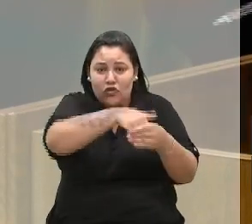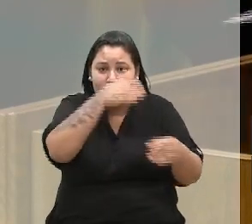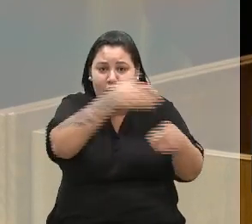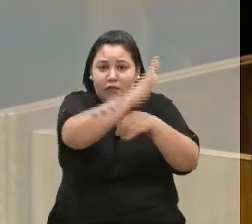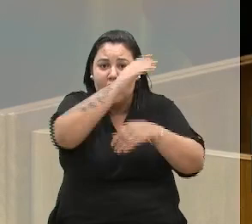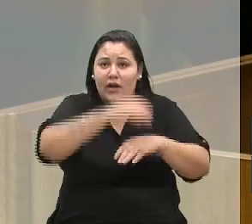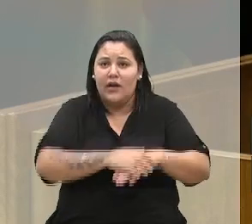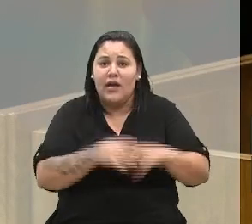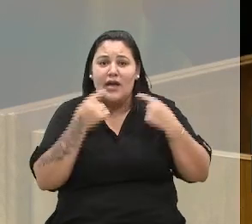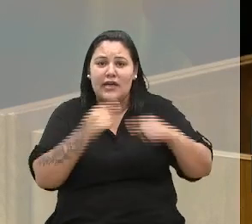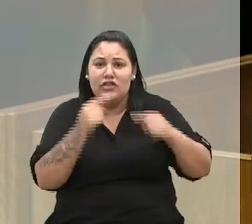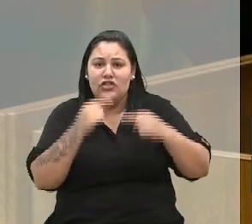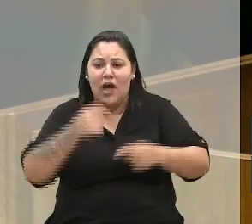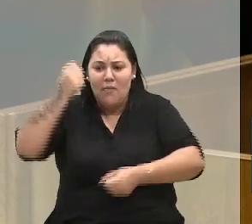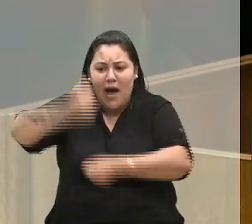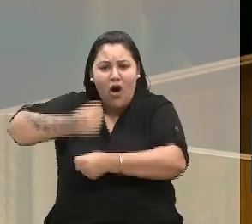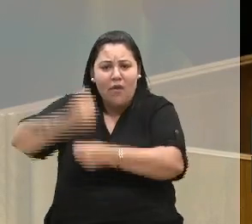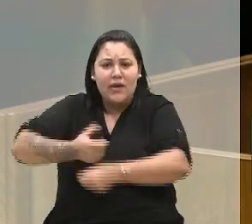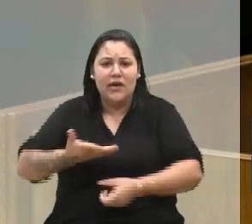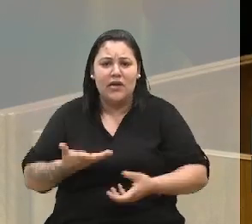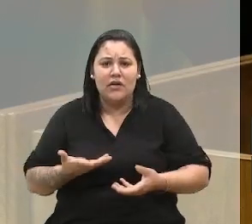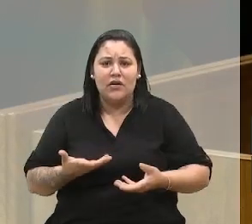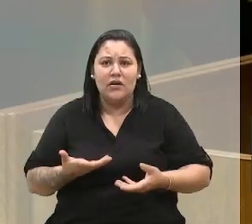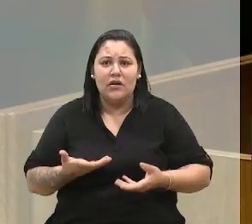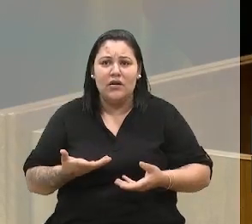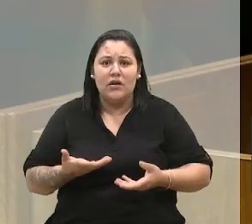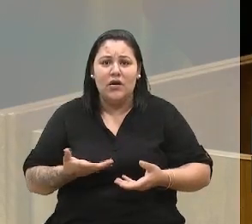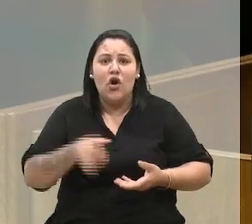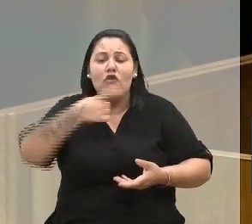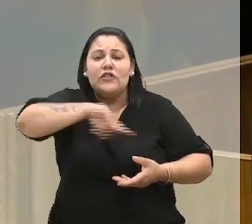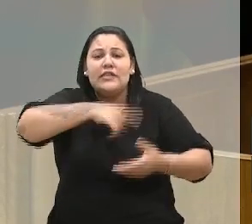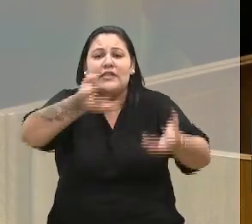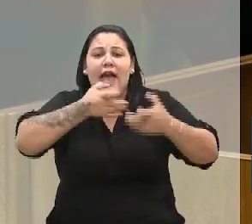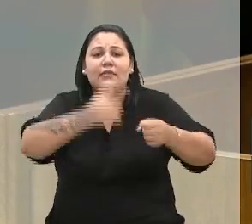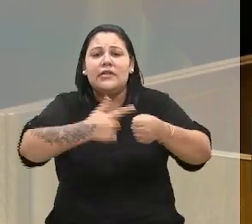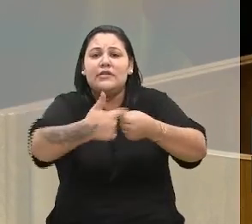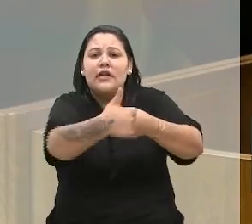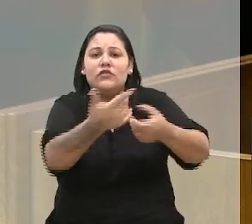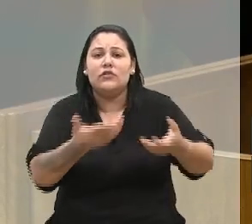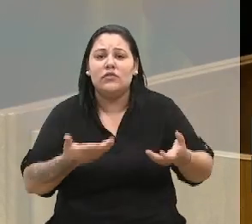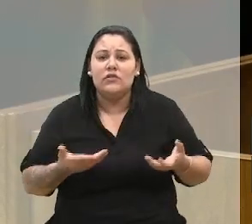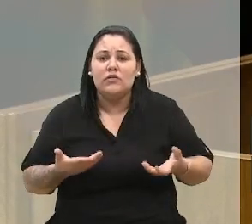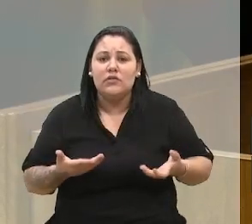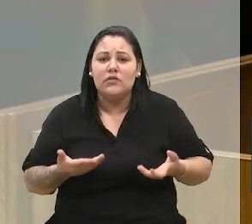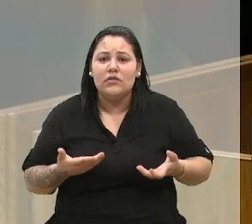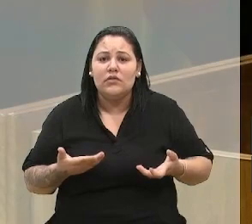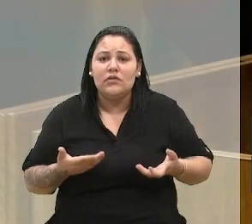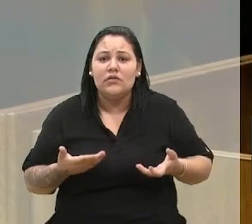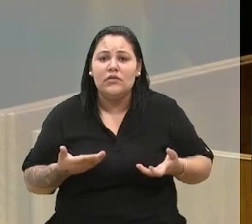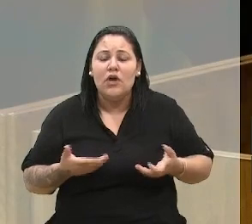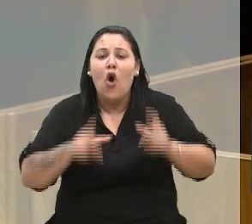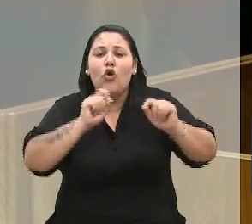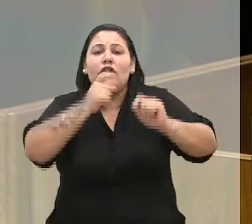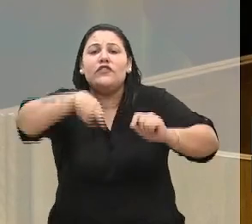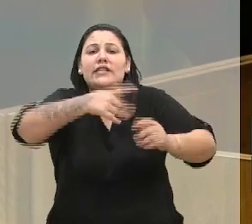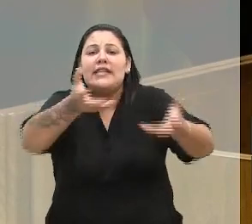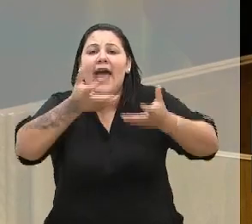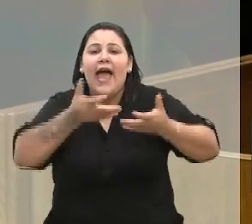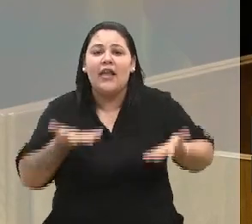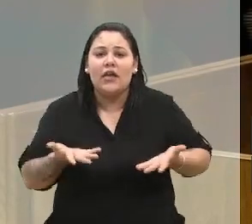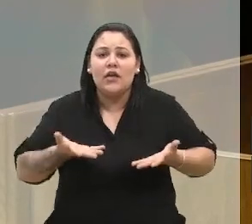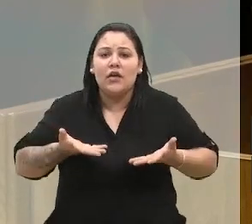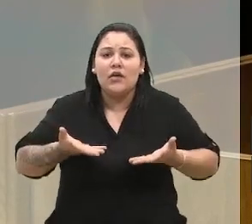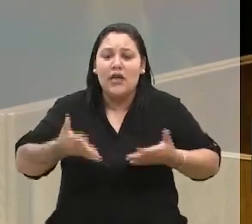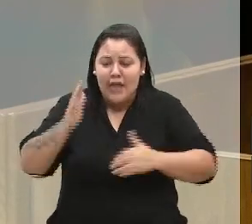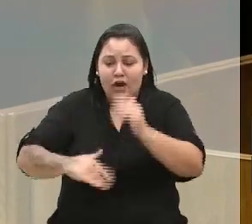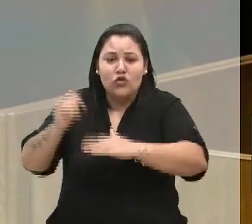Criticar uma obra? O que nós queremos para a nossa cidade? O que nós queremos? Queremos construir juntos